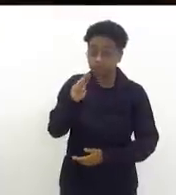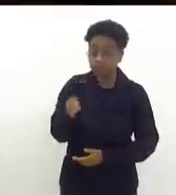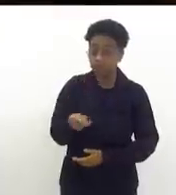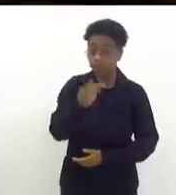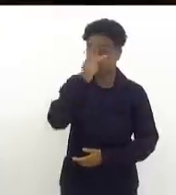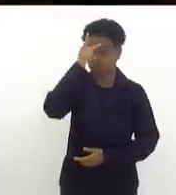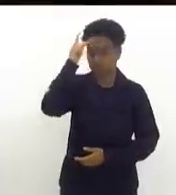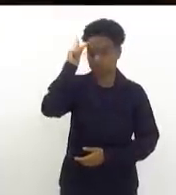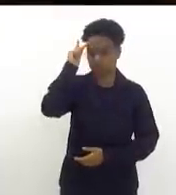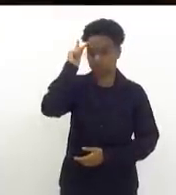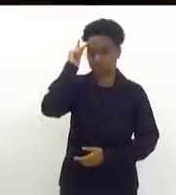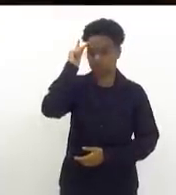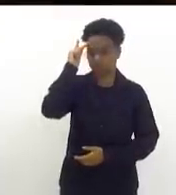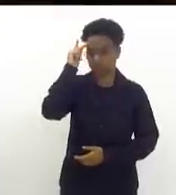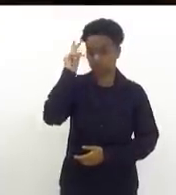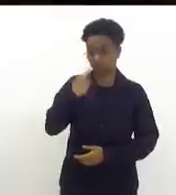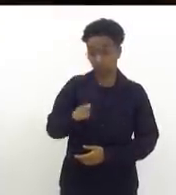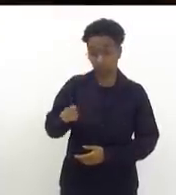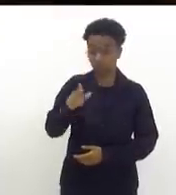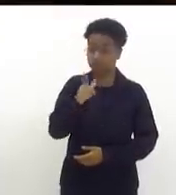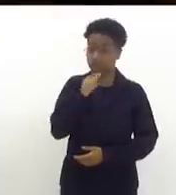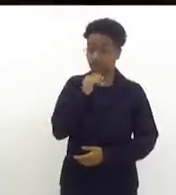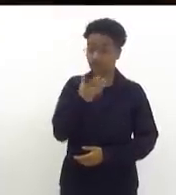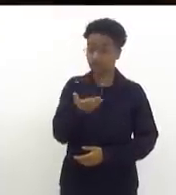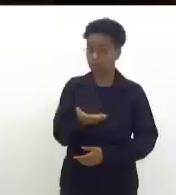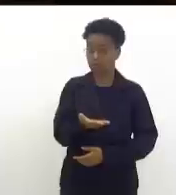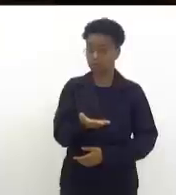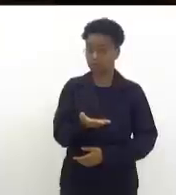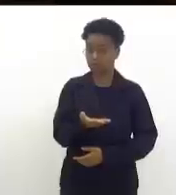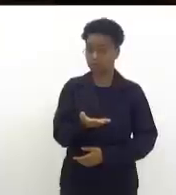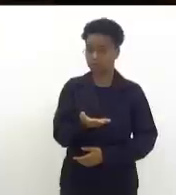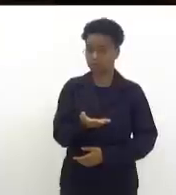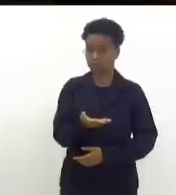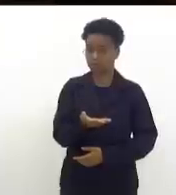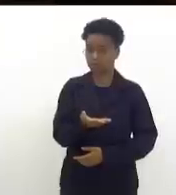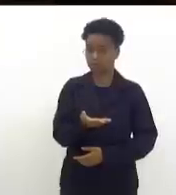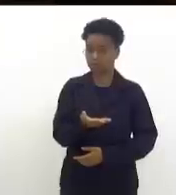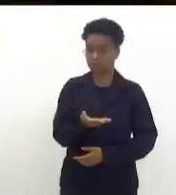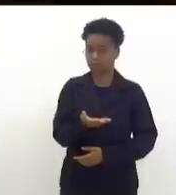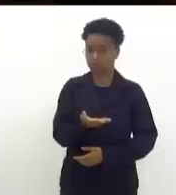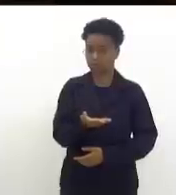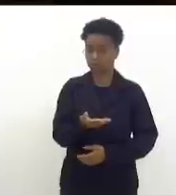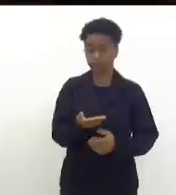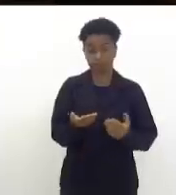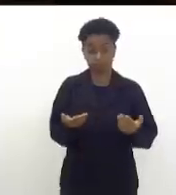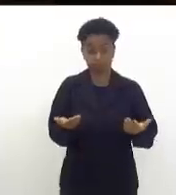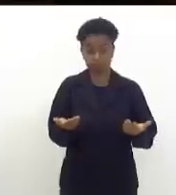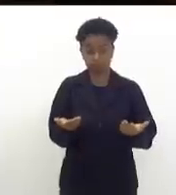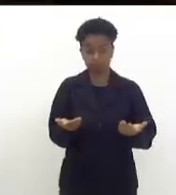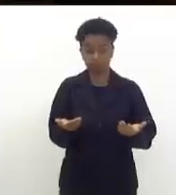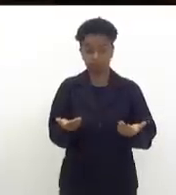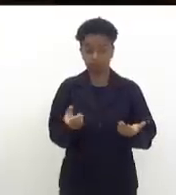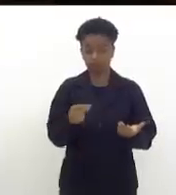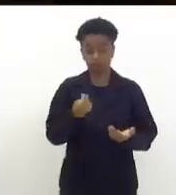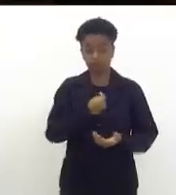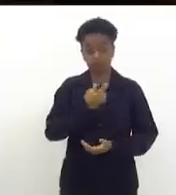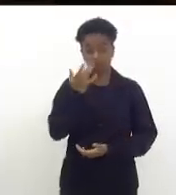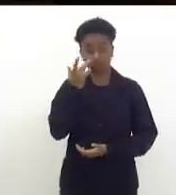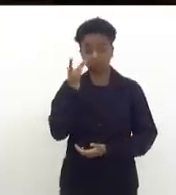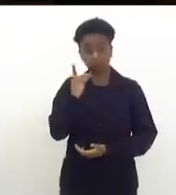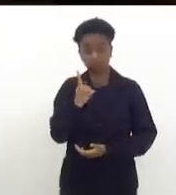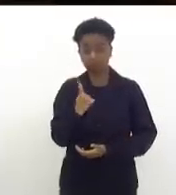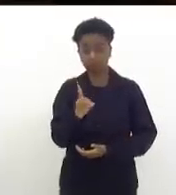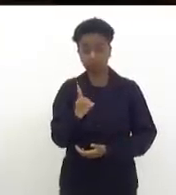pessoas utilizam da água do Guandu da Cedae E aí não sabemos